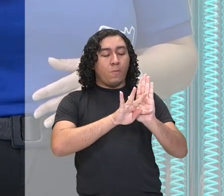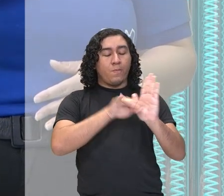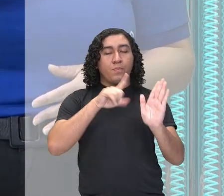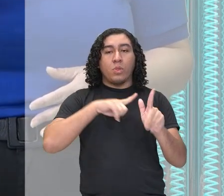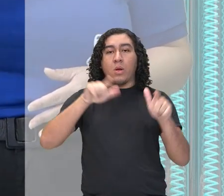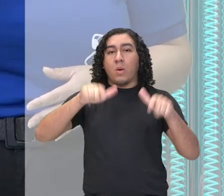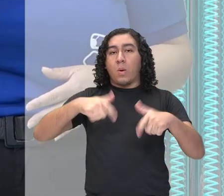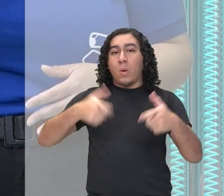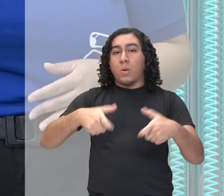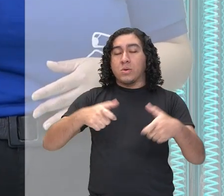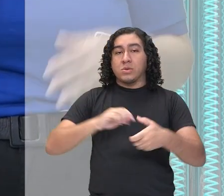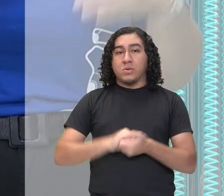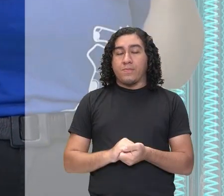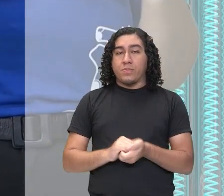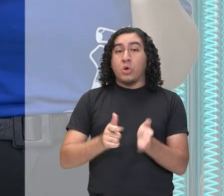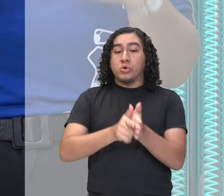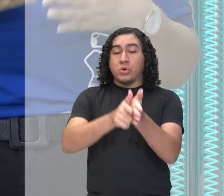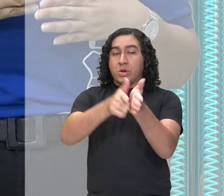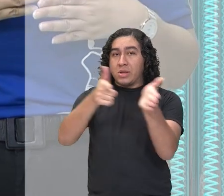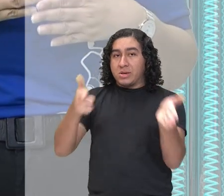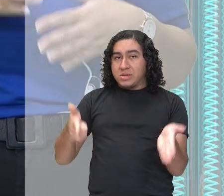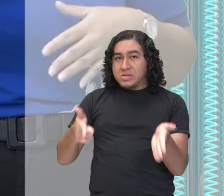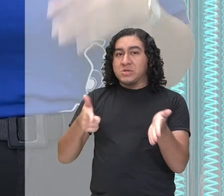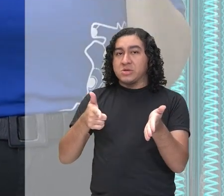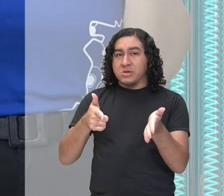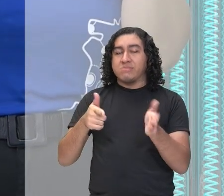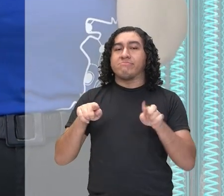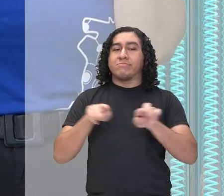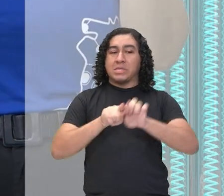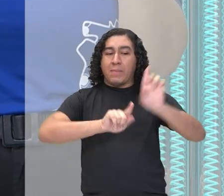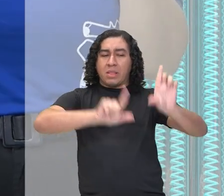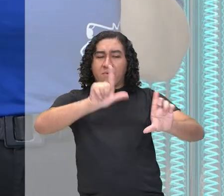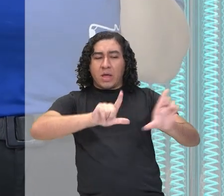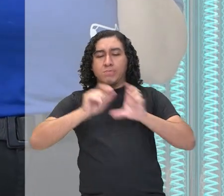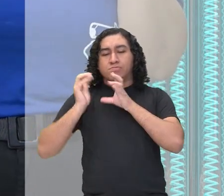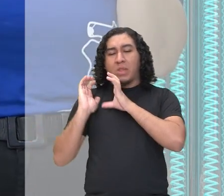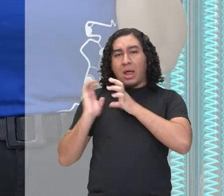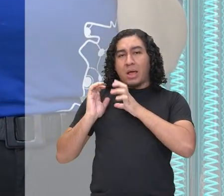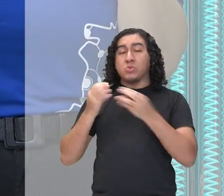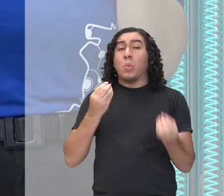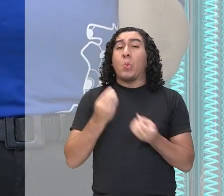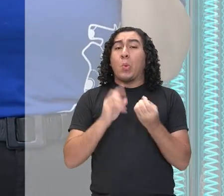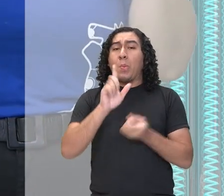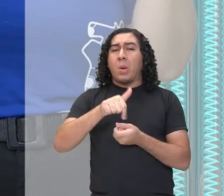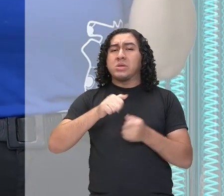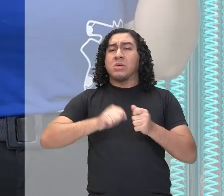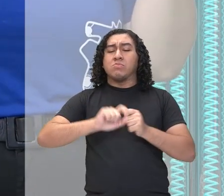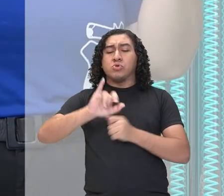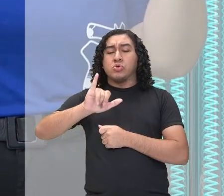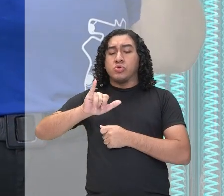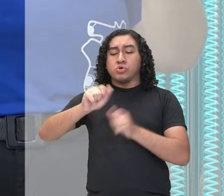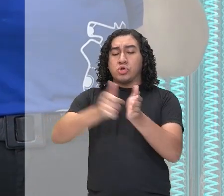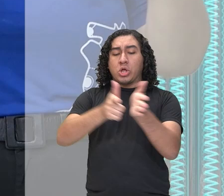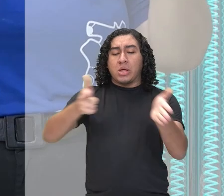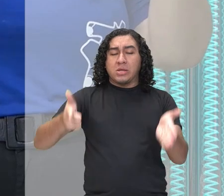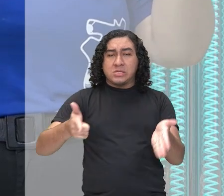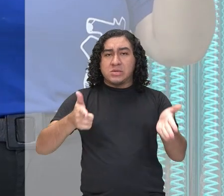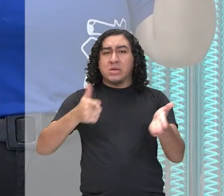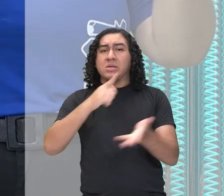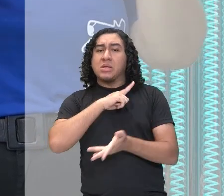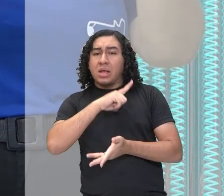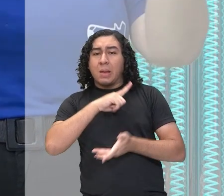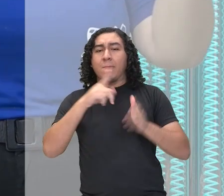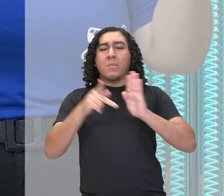na esfera jornalística, midiática. E o que essa esfera jornalística e midiática tem